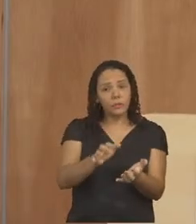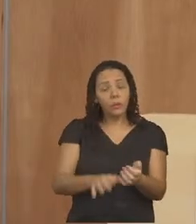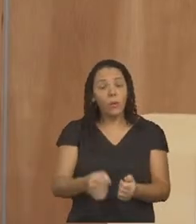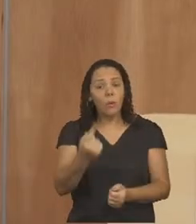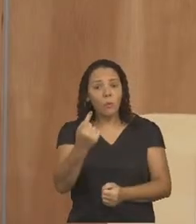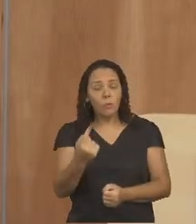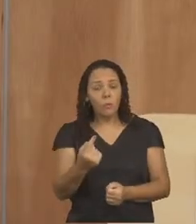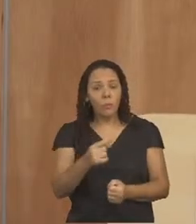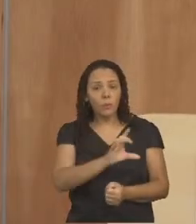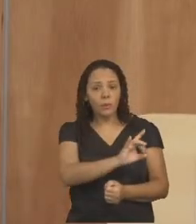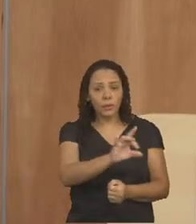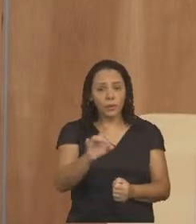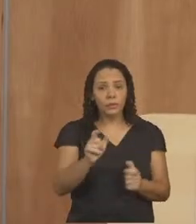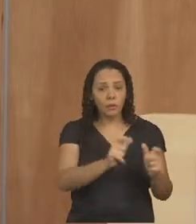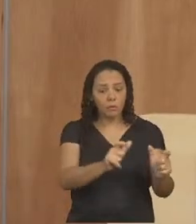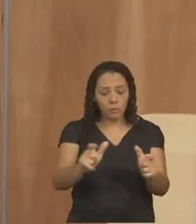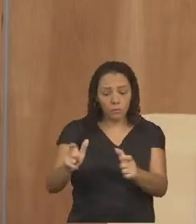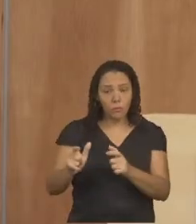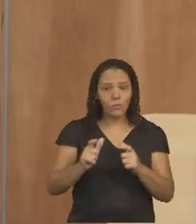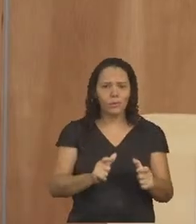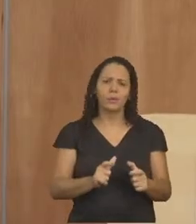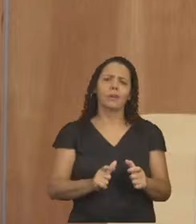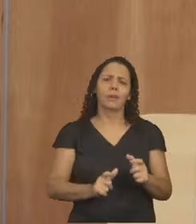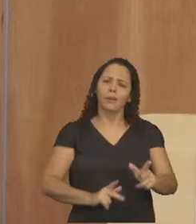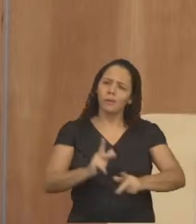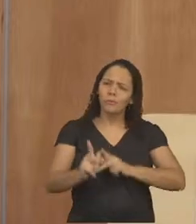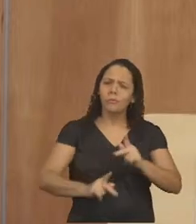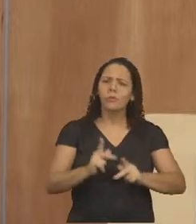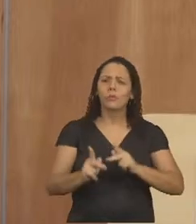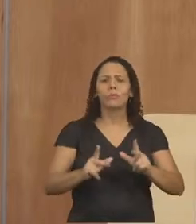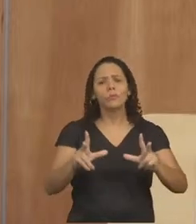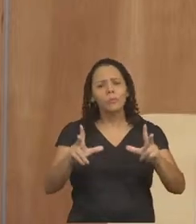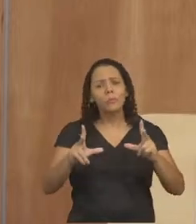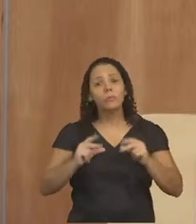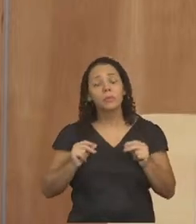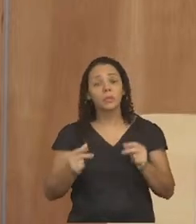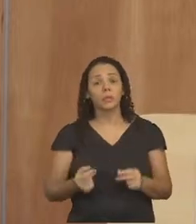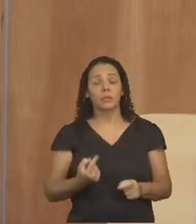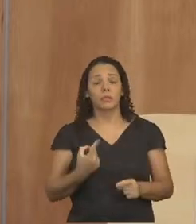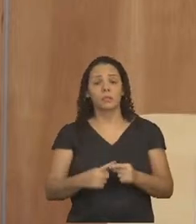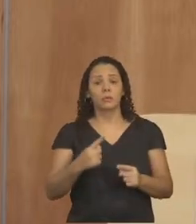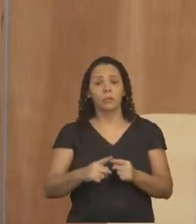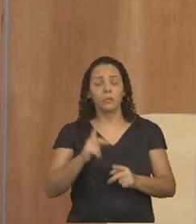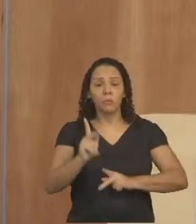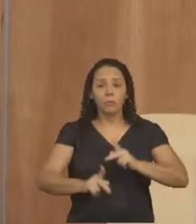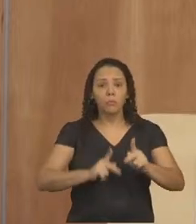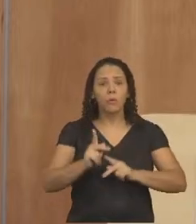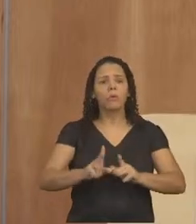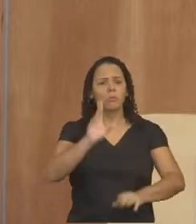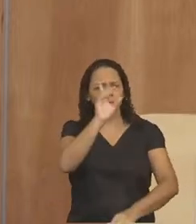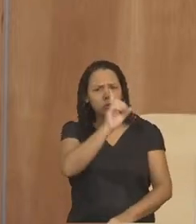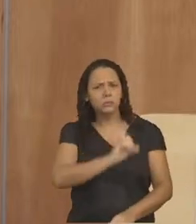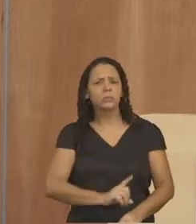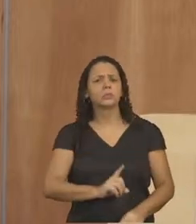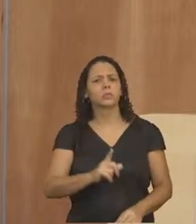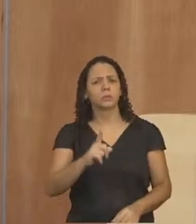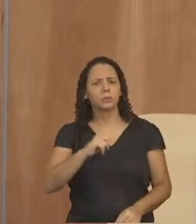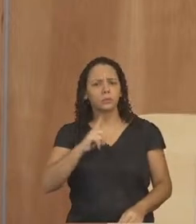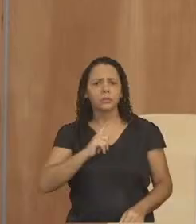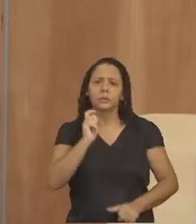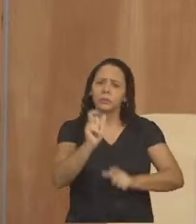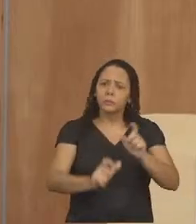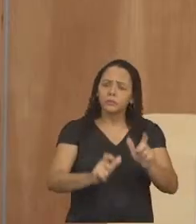porque a população idosa merece, não é isso, Valmir? Merece, porque também são sujeitos de direitos, são pessoas